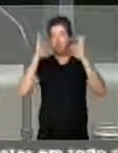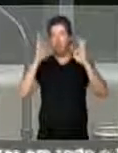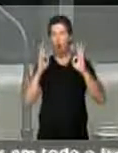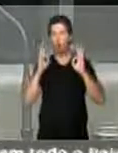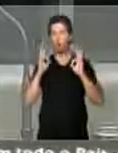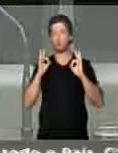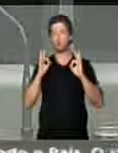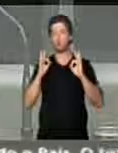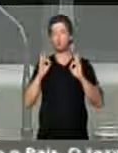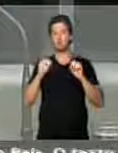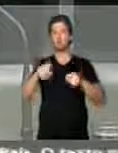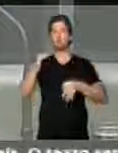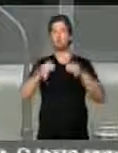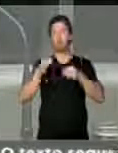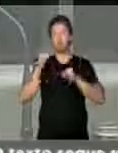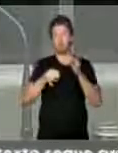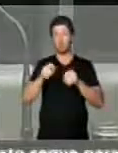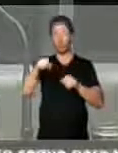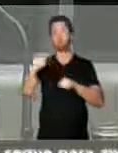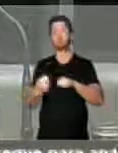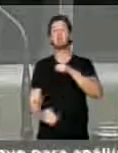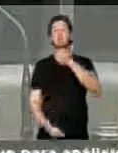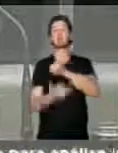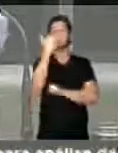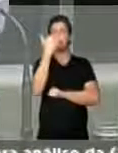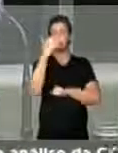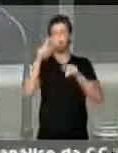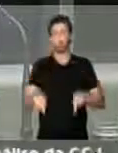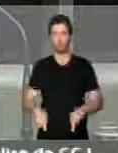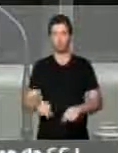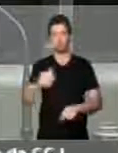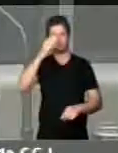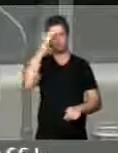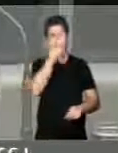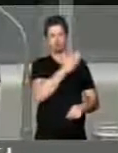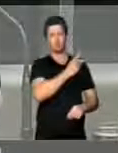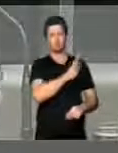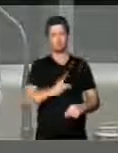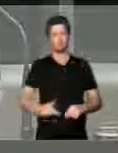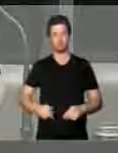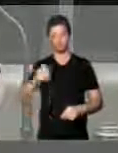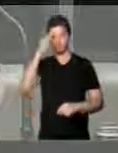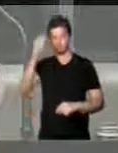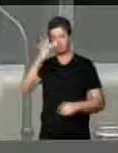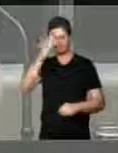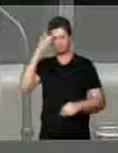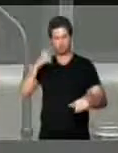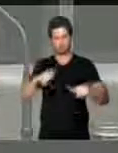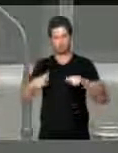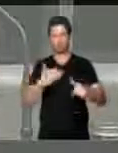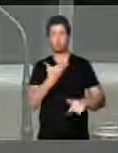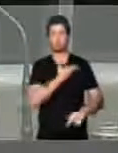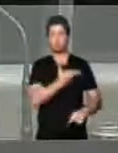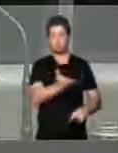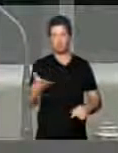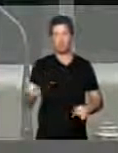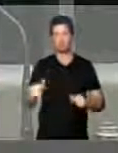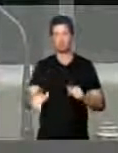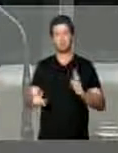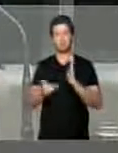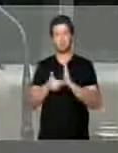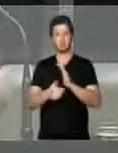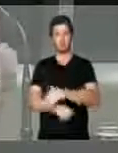ao julgar os que traem o povo. Obrigada, senhor presidente. Obrigada, companheiros da Câmara dos